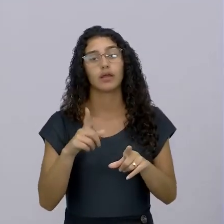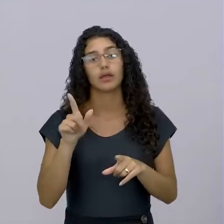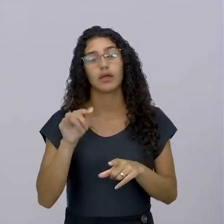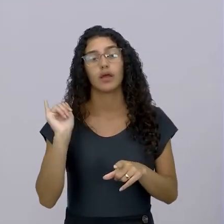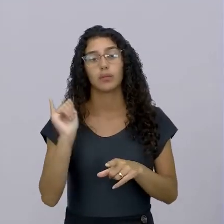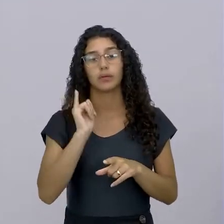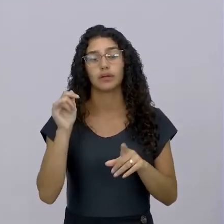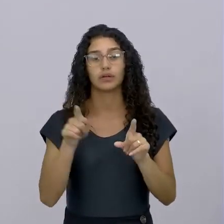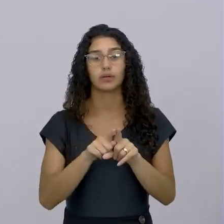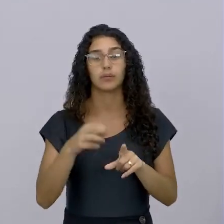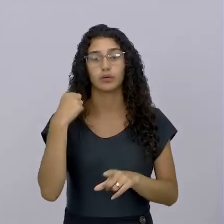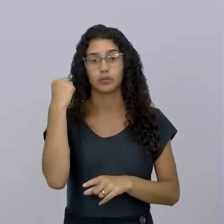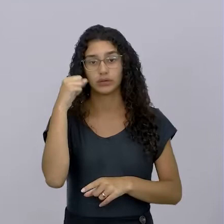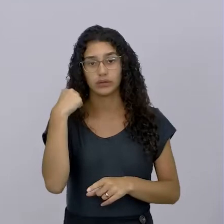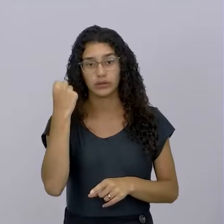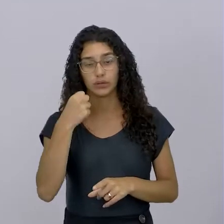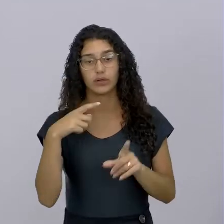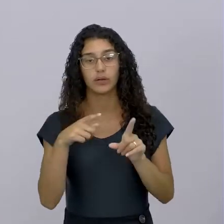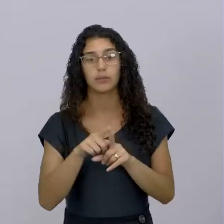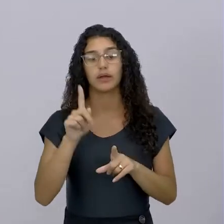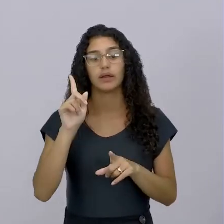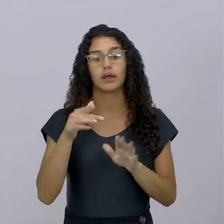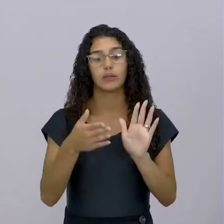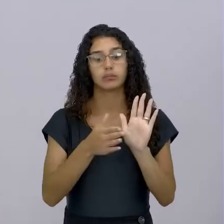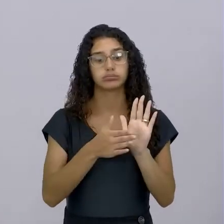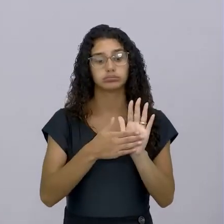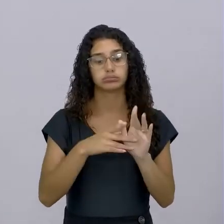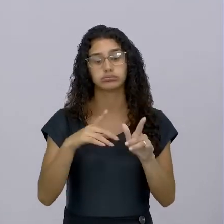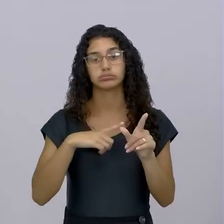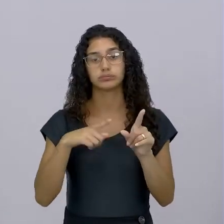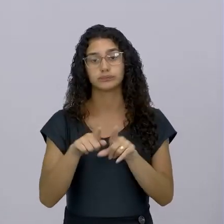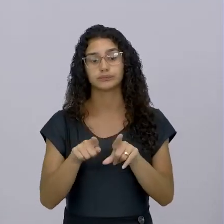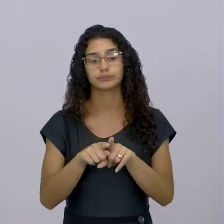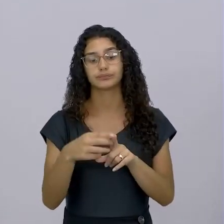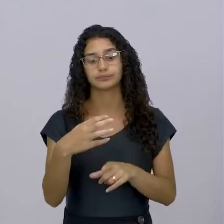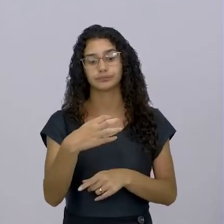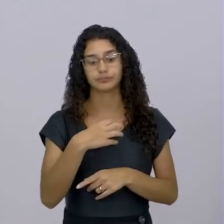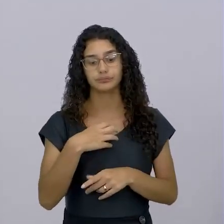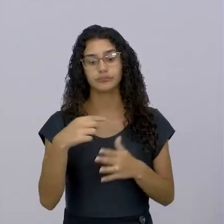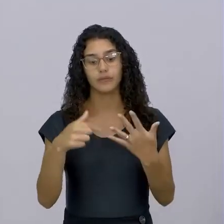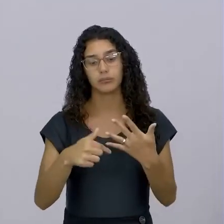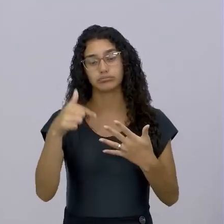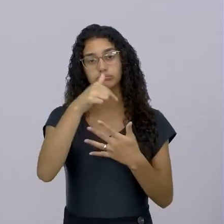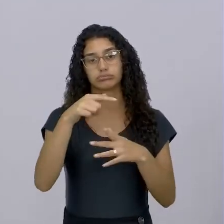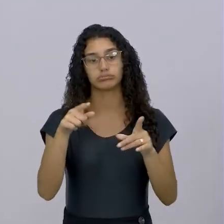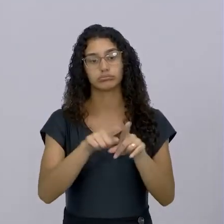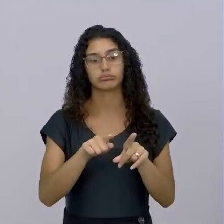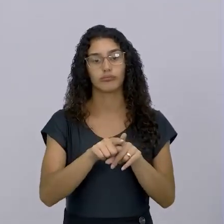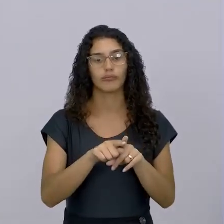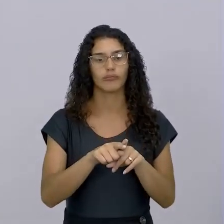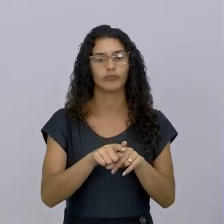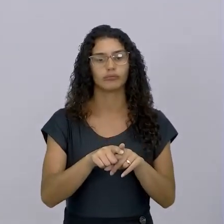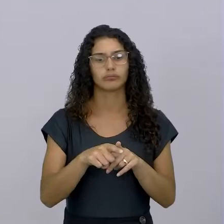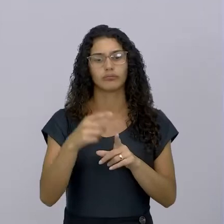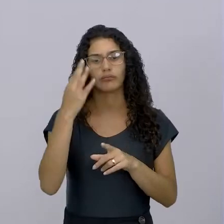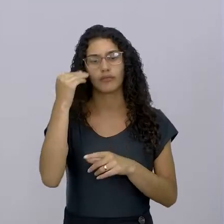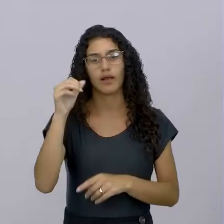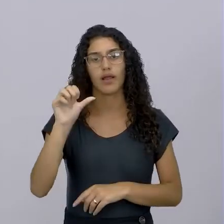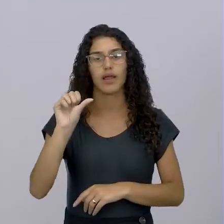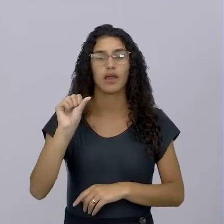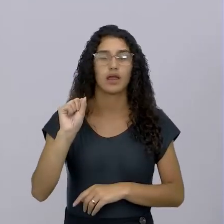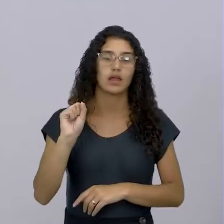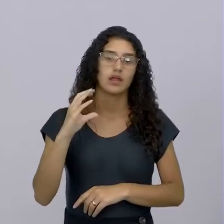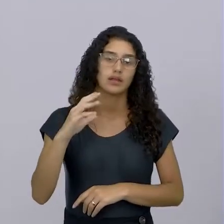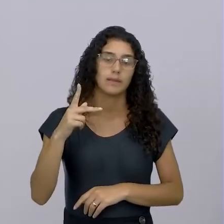muito importante dos senadores, que é a da proposição de comissões parlamentares de inquérito, as famosas